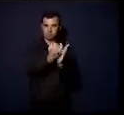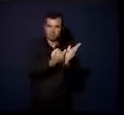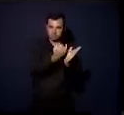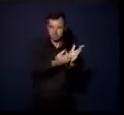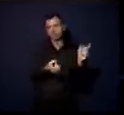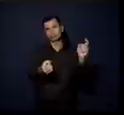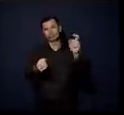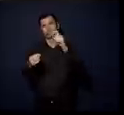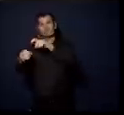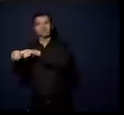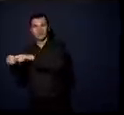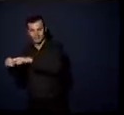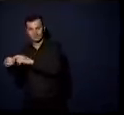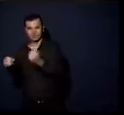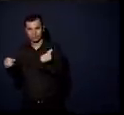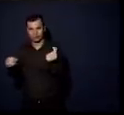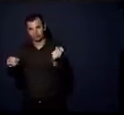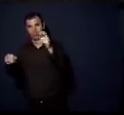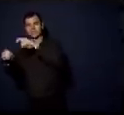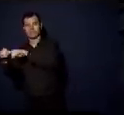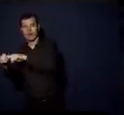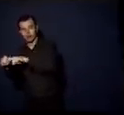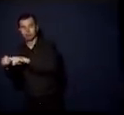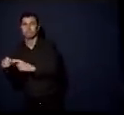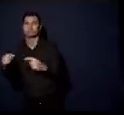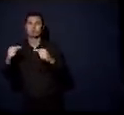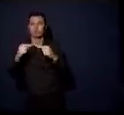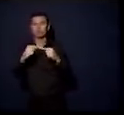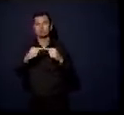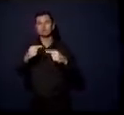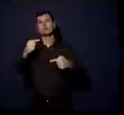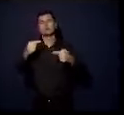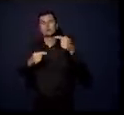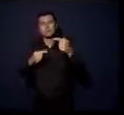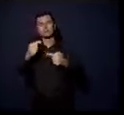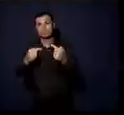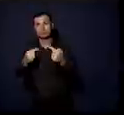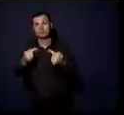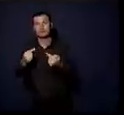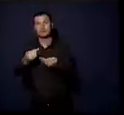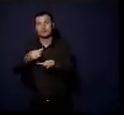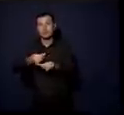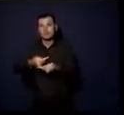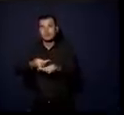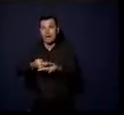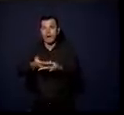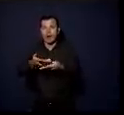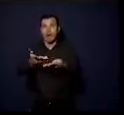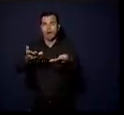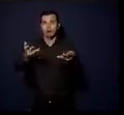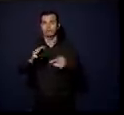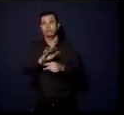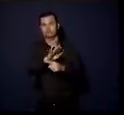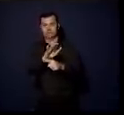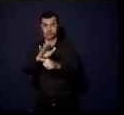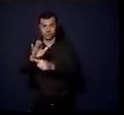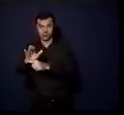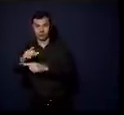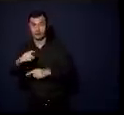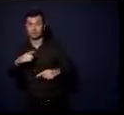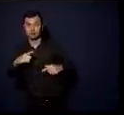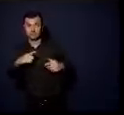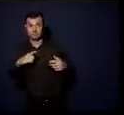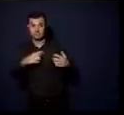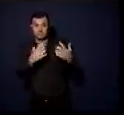baixa renda que é uma forma muito eficiente de fazer política distributiva e a gente tem certeza que com esse mecanismo